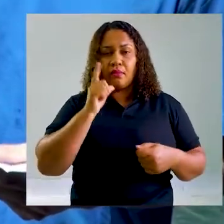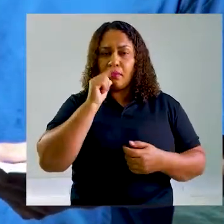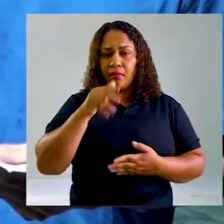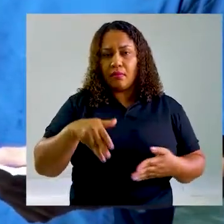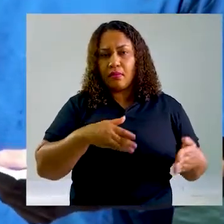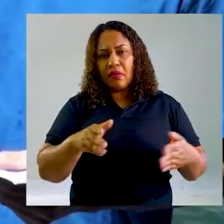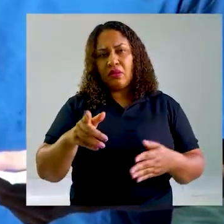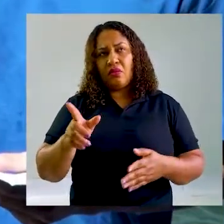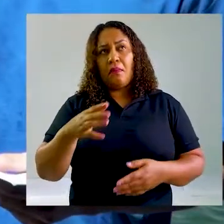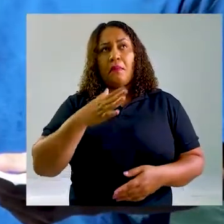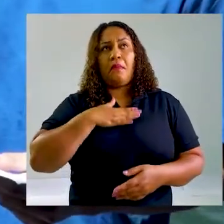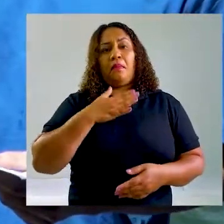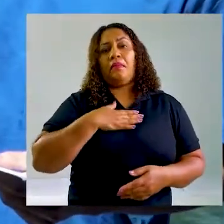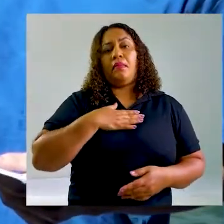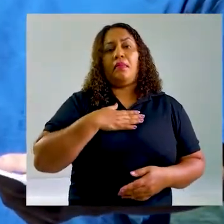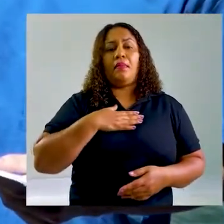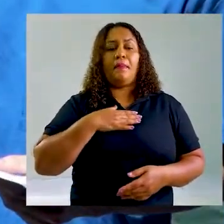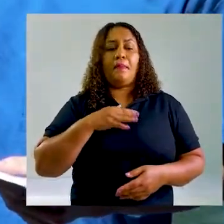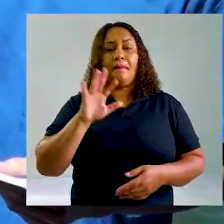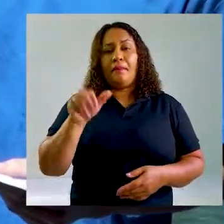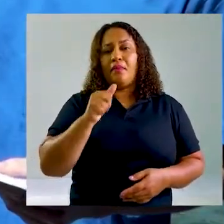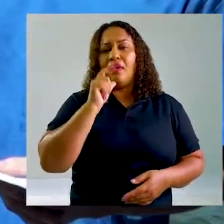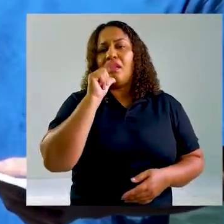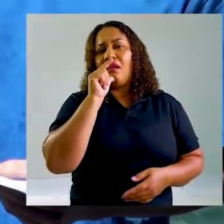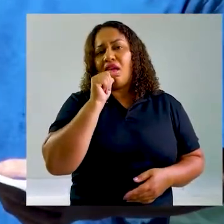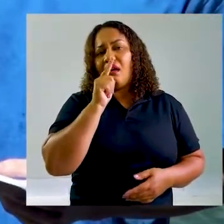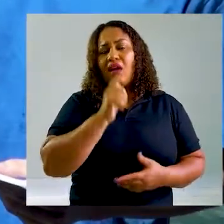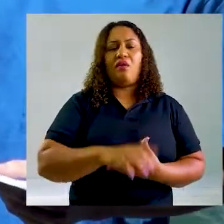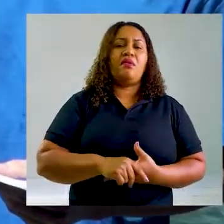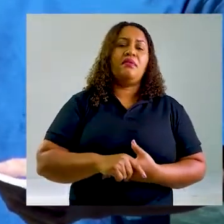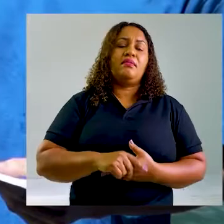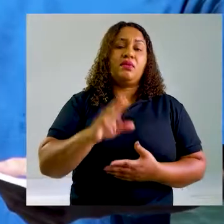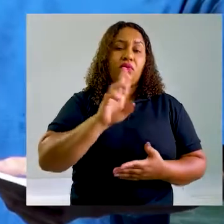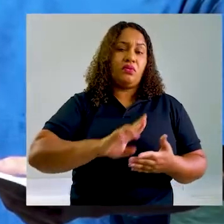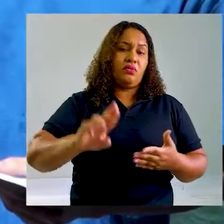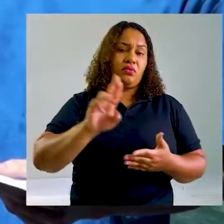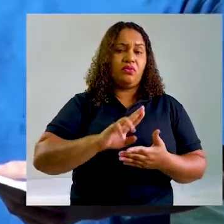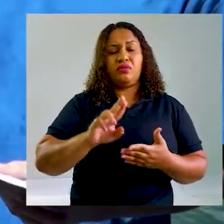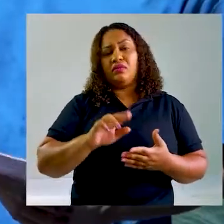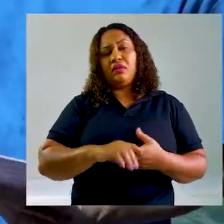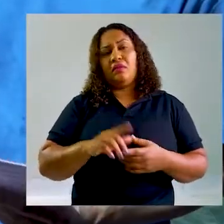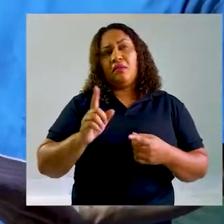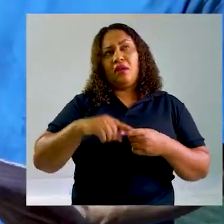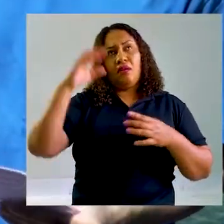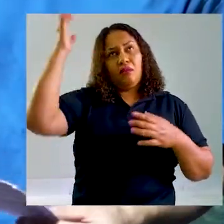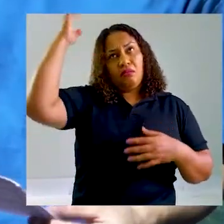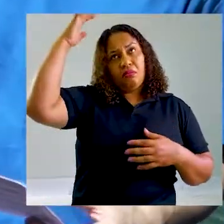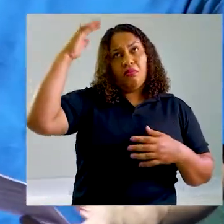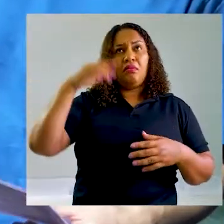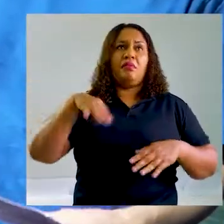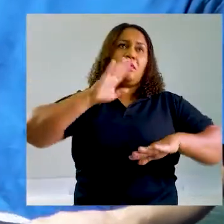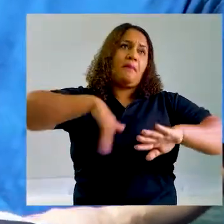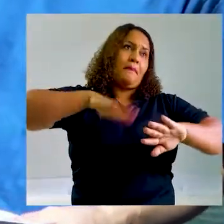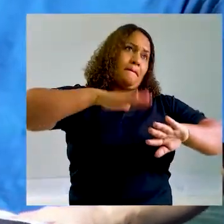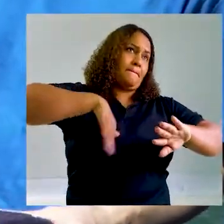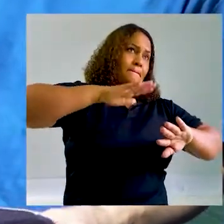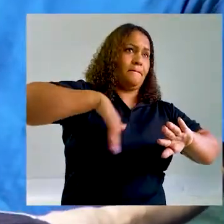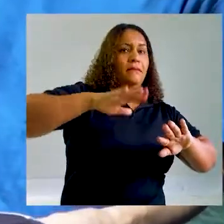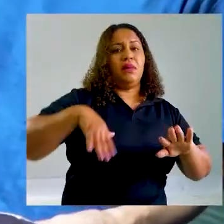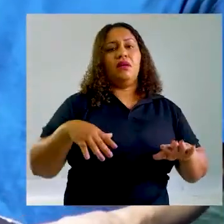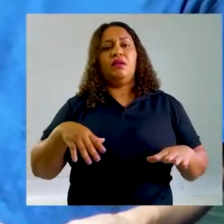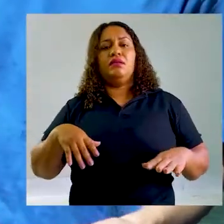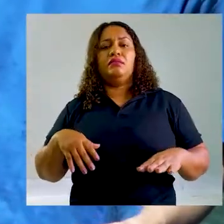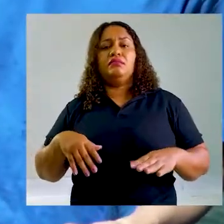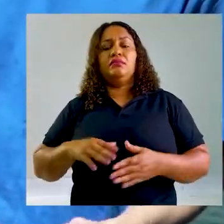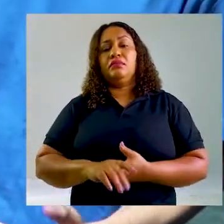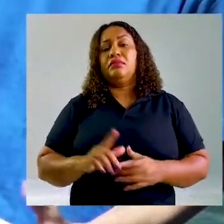só para o nosso benefício, não só para tirar água para consumir, não só para tomar banho na época de veraneio, não só